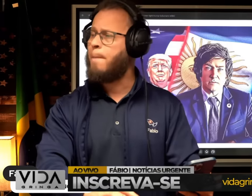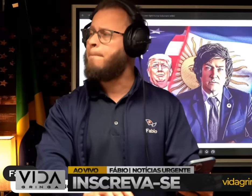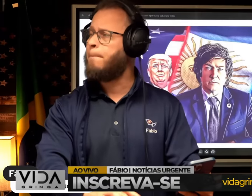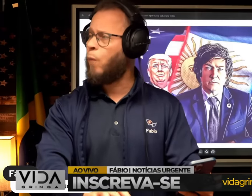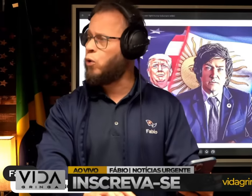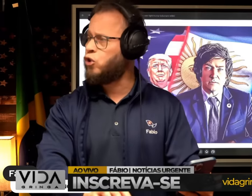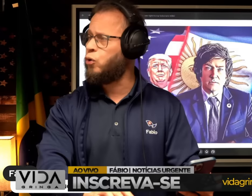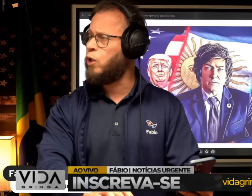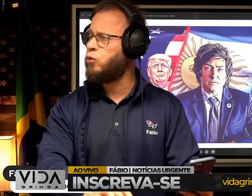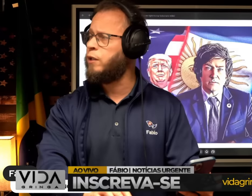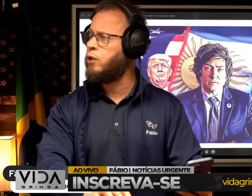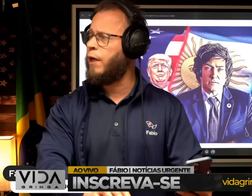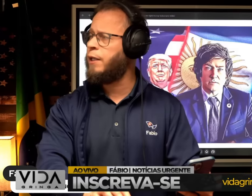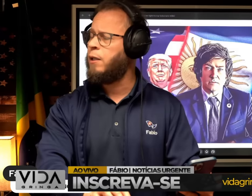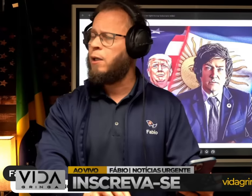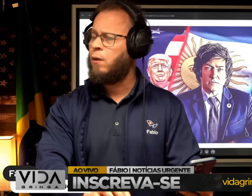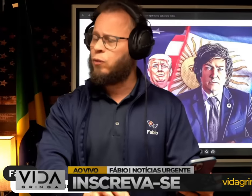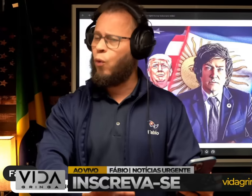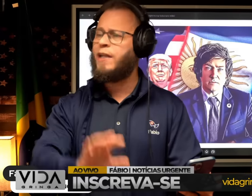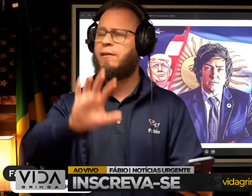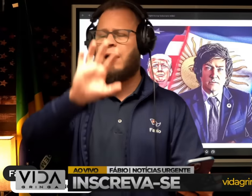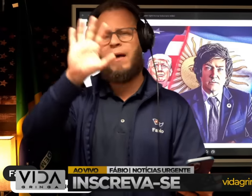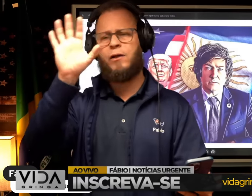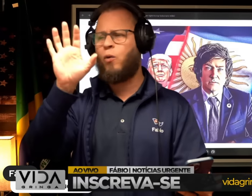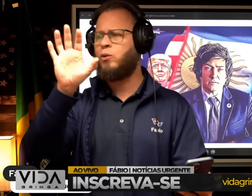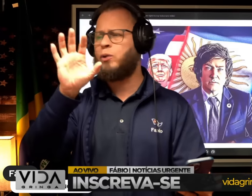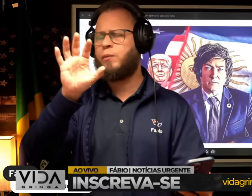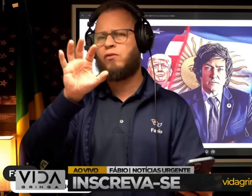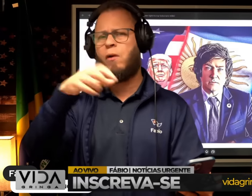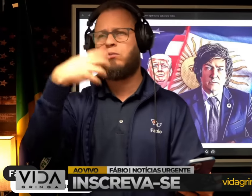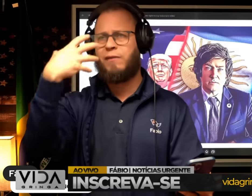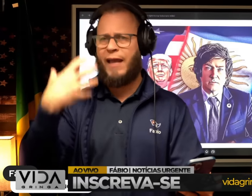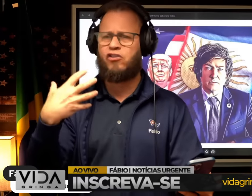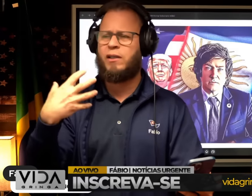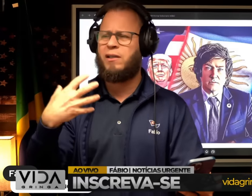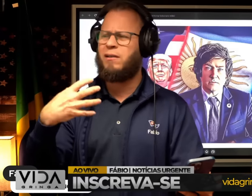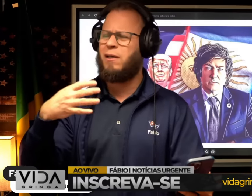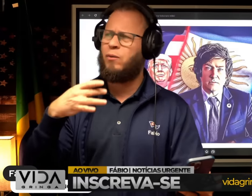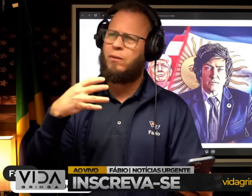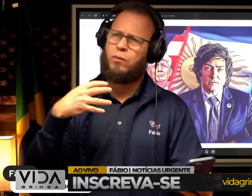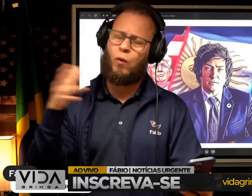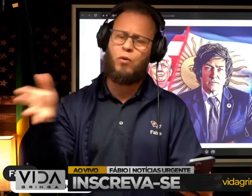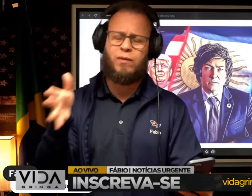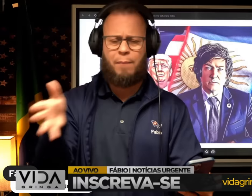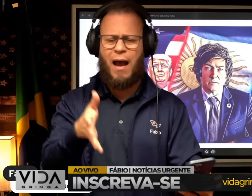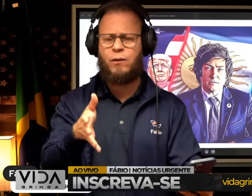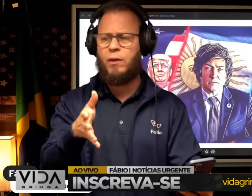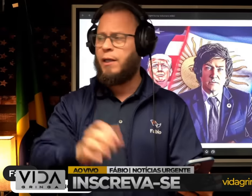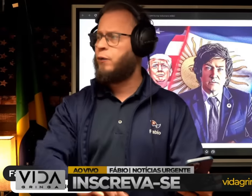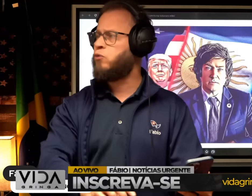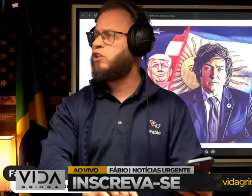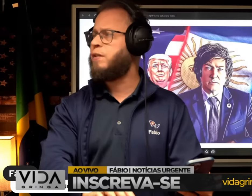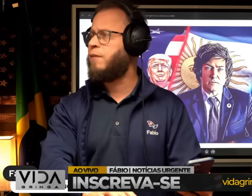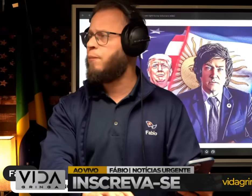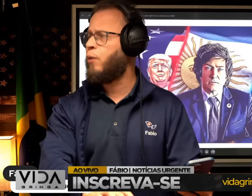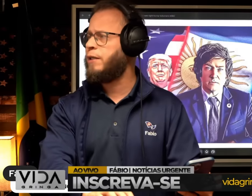pessoal continua ajudando aí tô ainda trabalhando com a luz pessoal é um teste ainda eu eu como eu trabalho eu